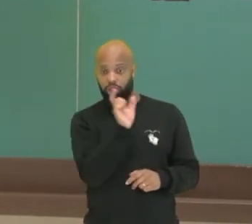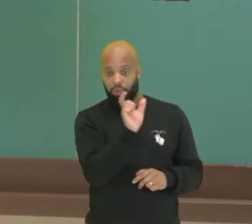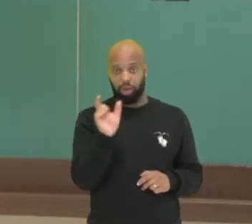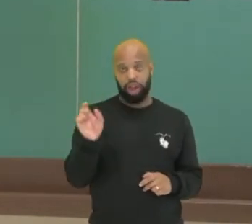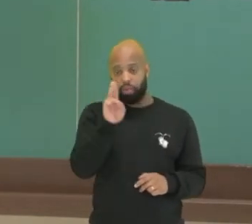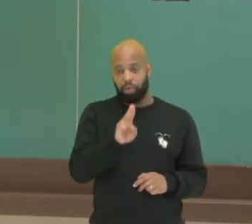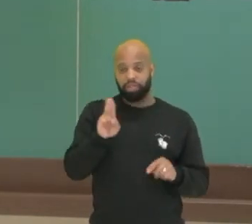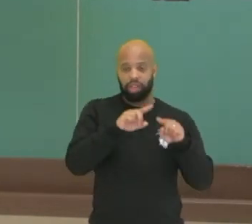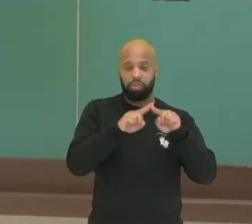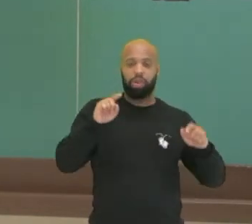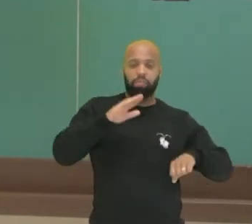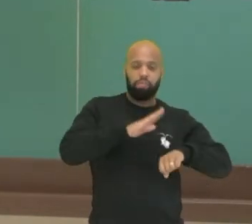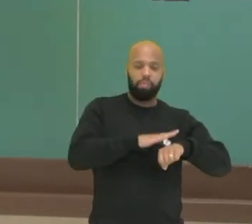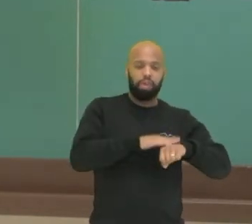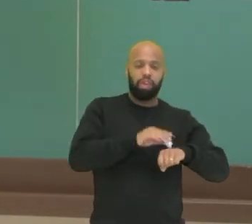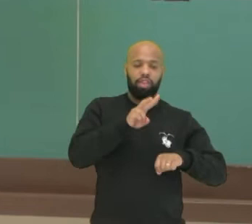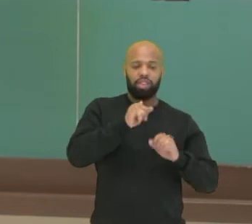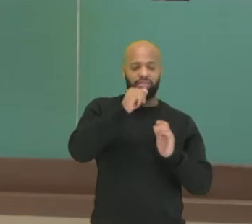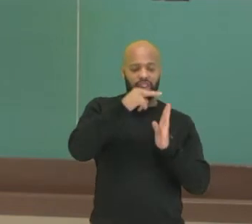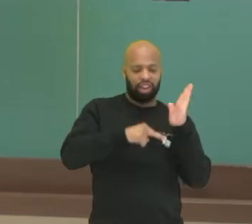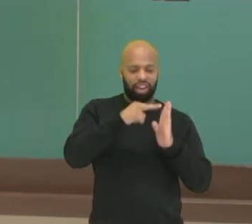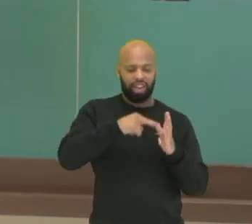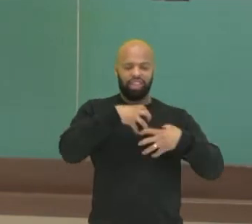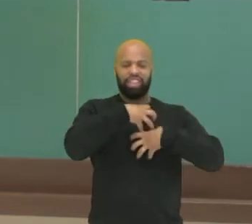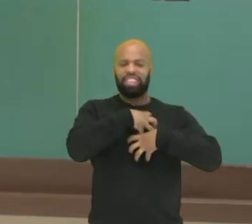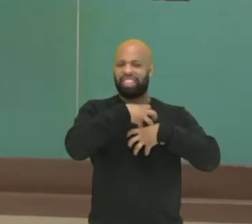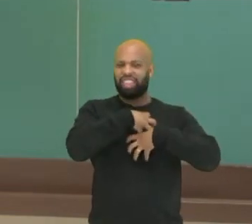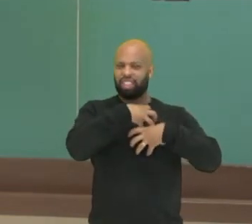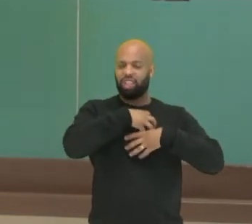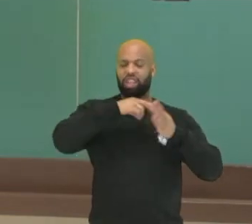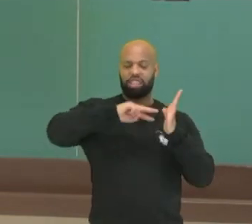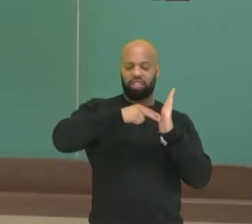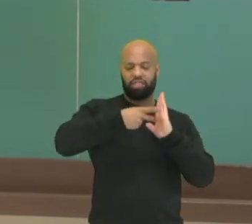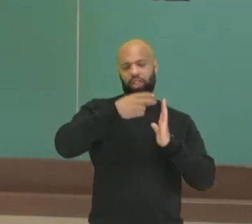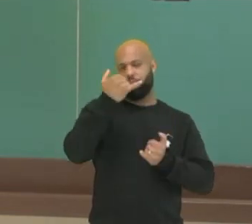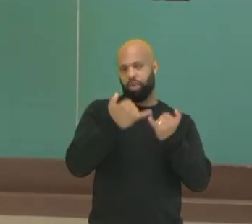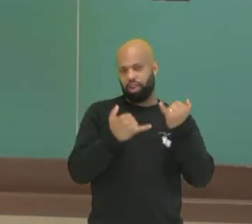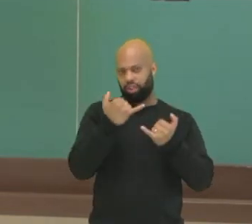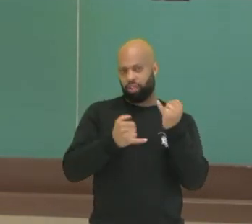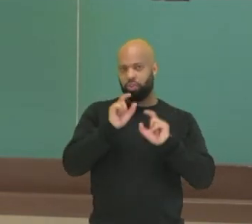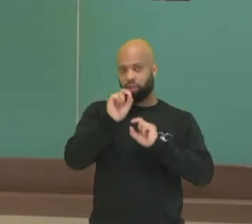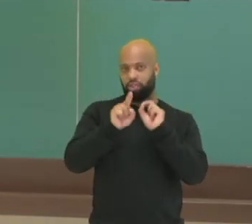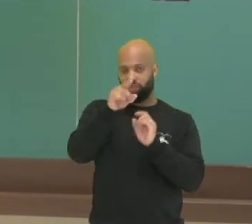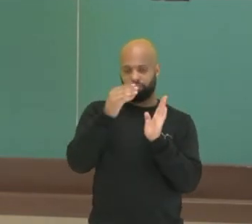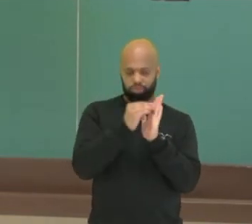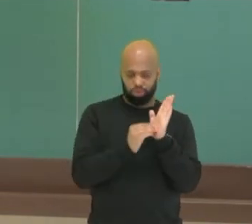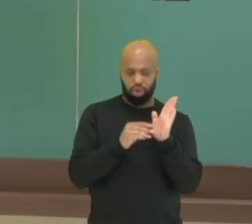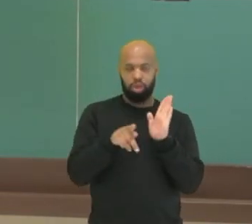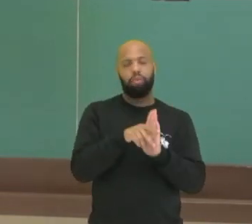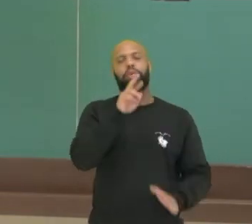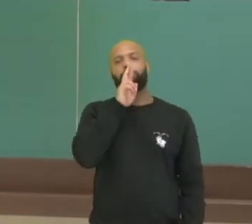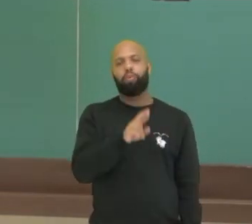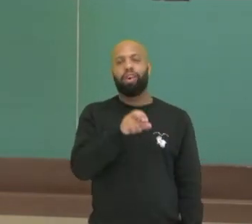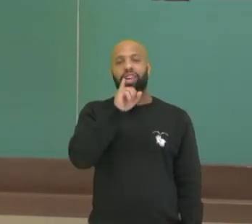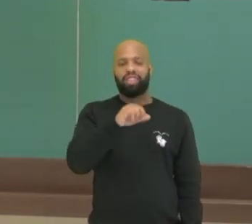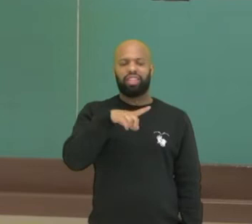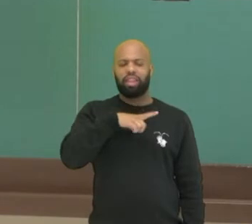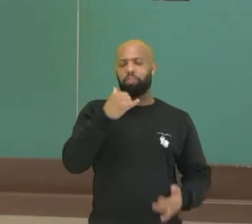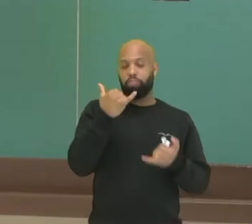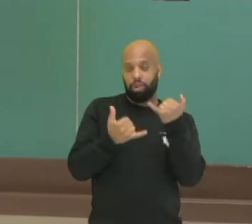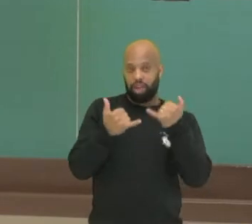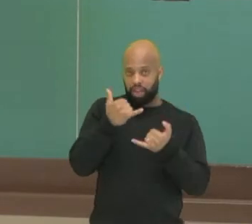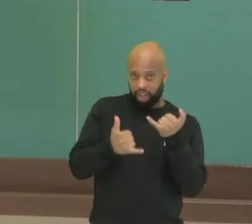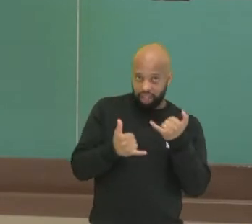ler, elas produzem um sentido semelhante ao que está sendo proposto como resposta correta. Então, se veio na mesma direção,